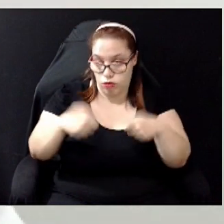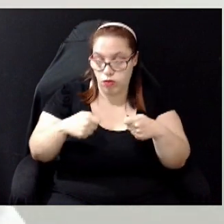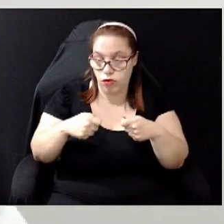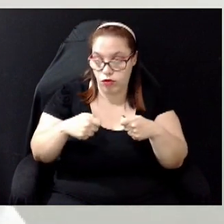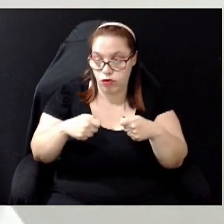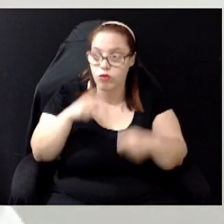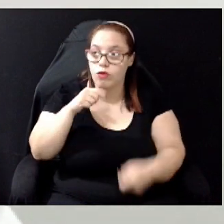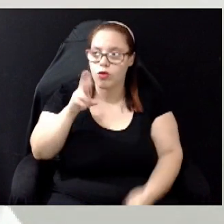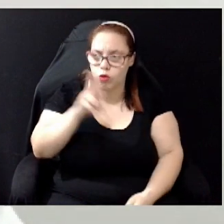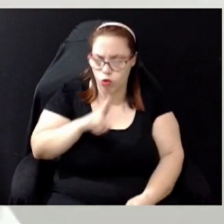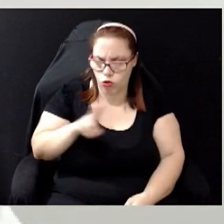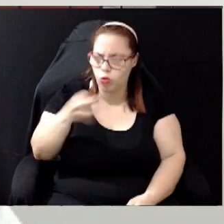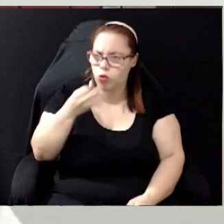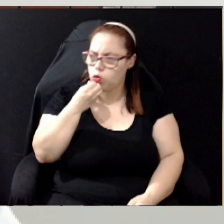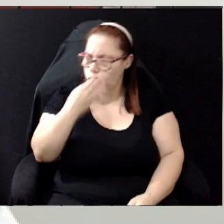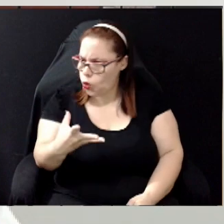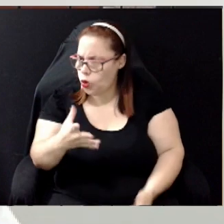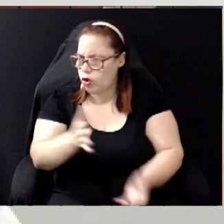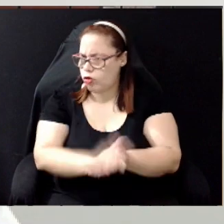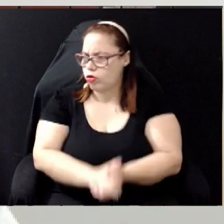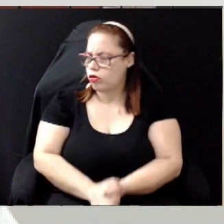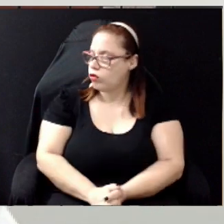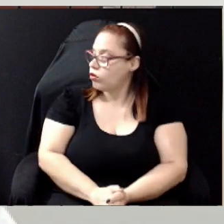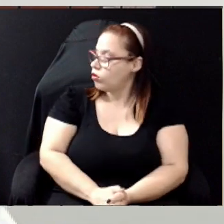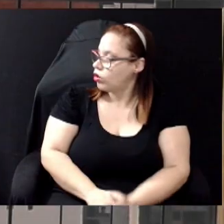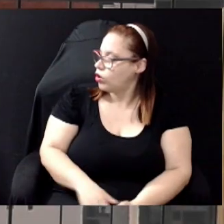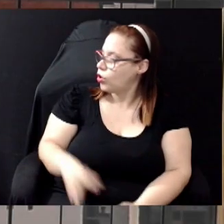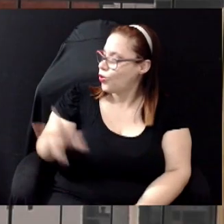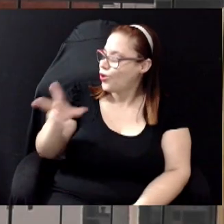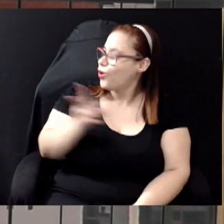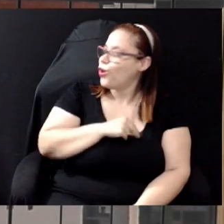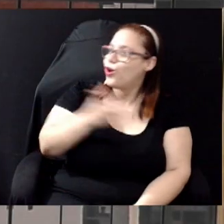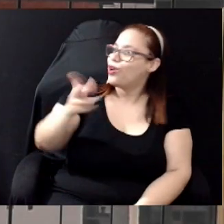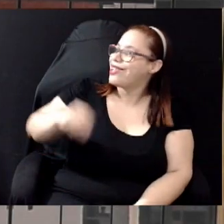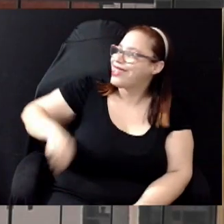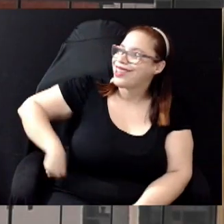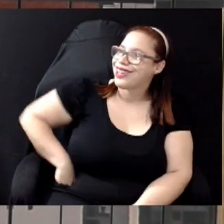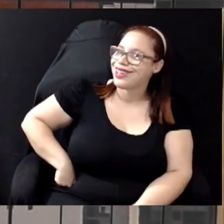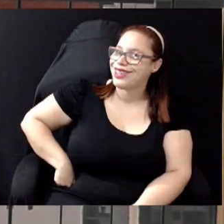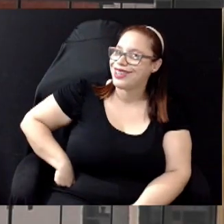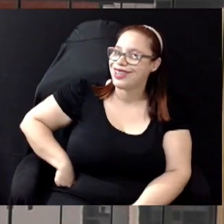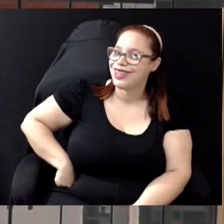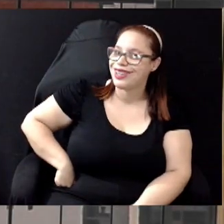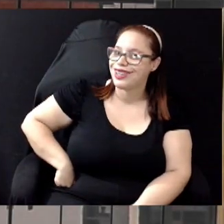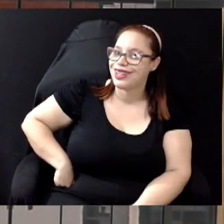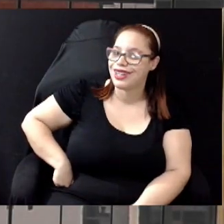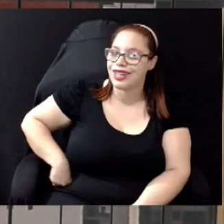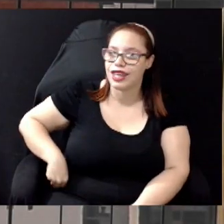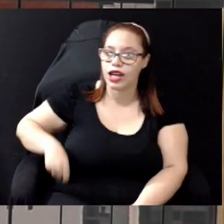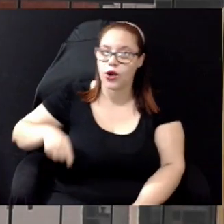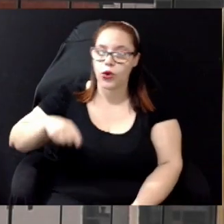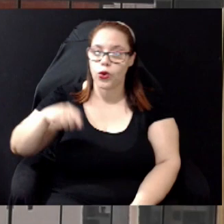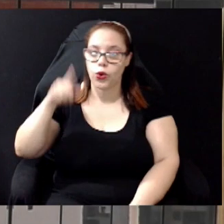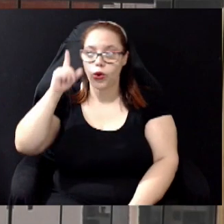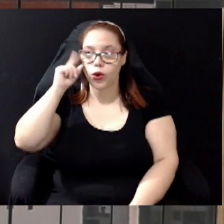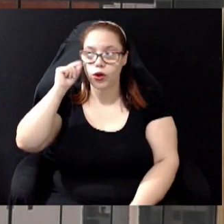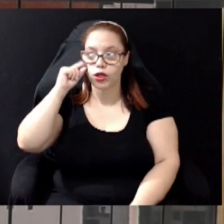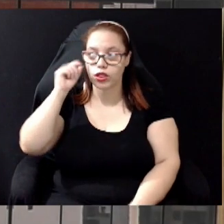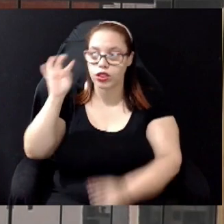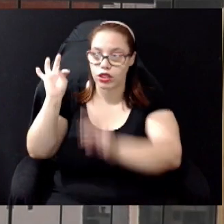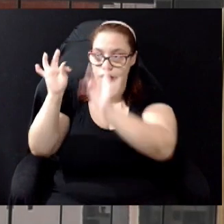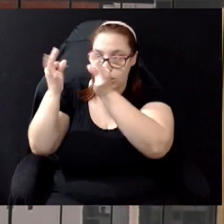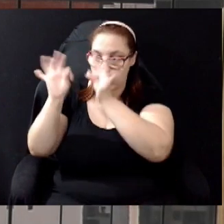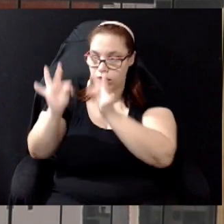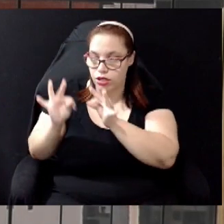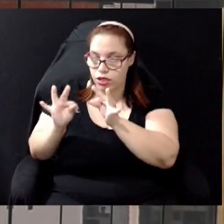Então, é uma água de altíssima qualidade. Isso é fantástico, né? No Japão é utilizada essa